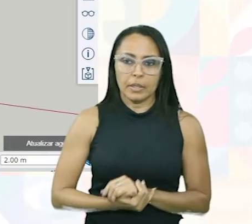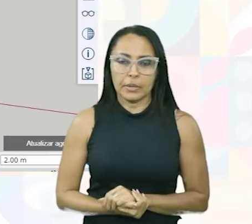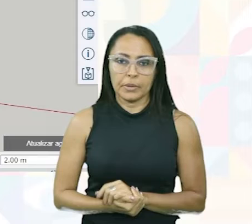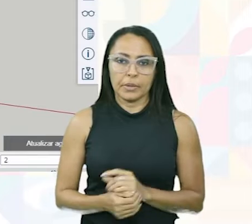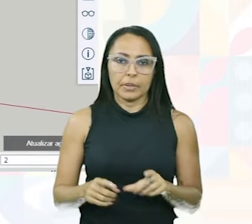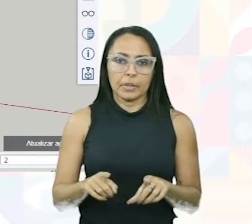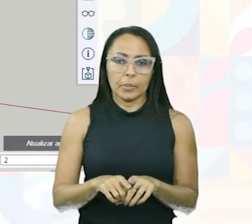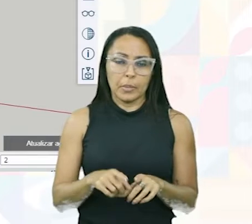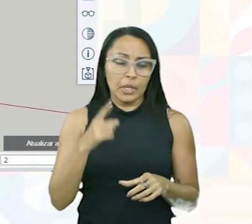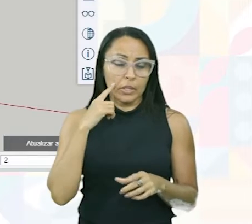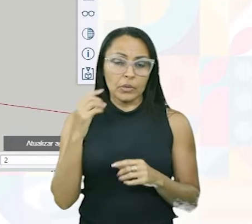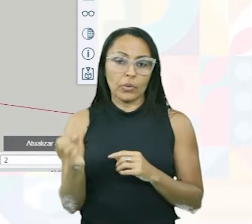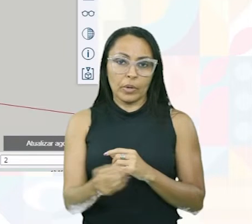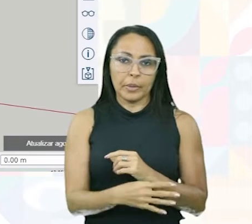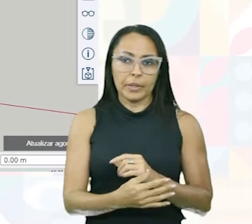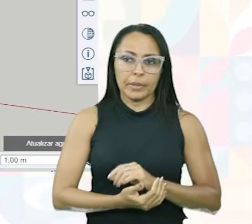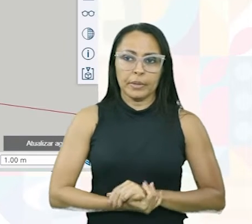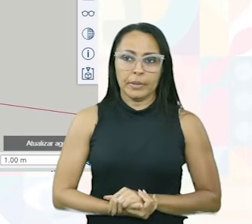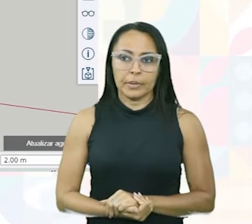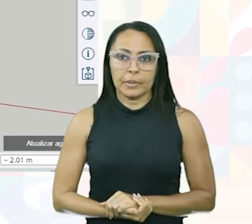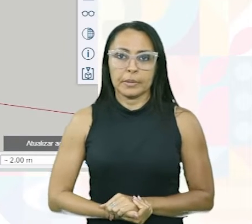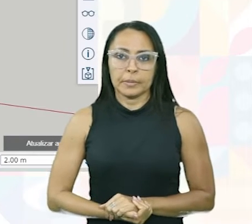teclado novamente 2 metros.